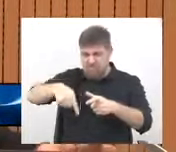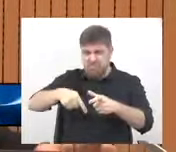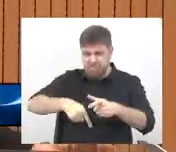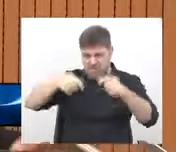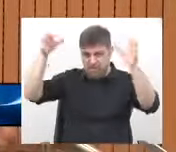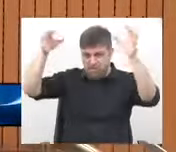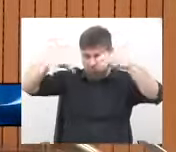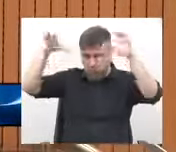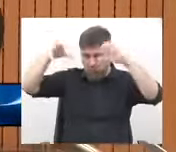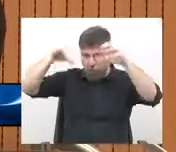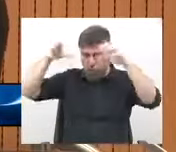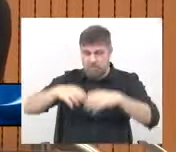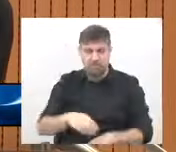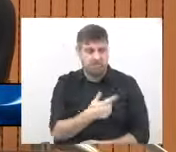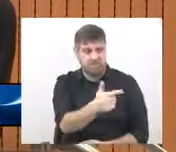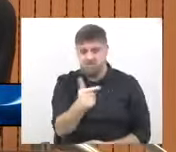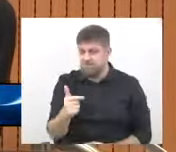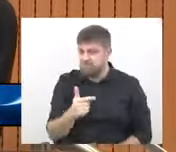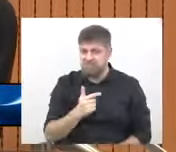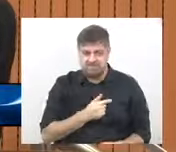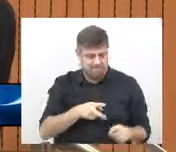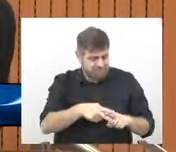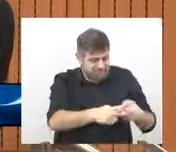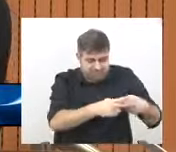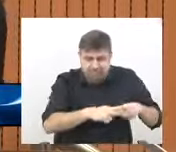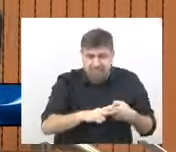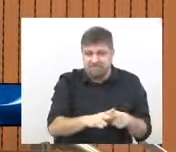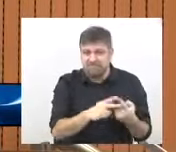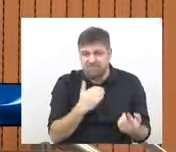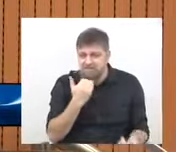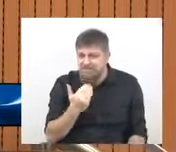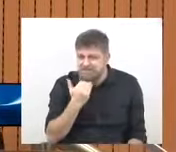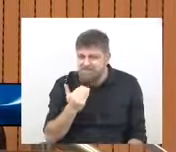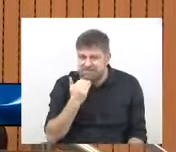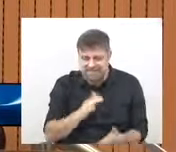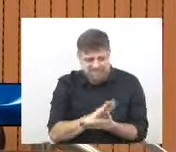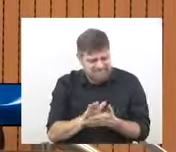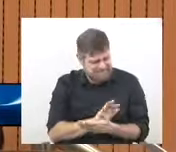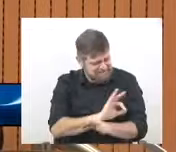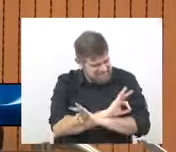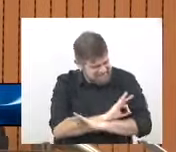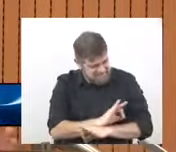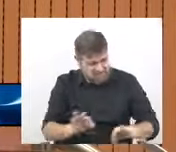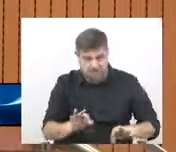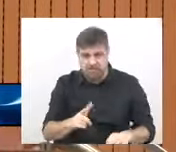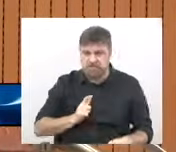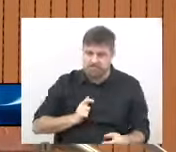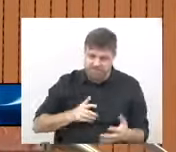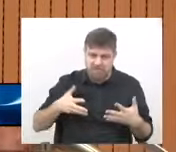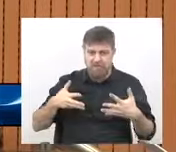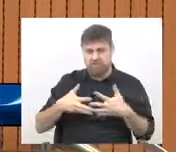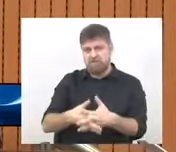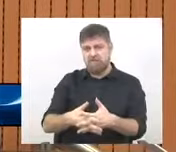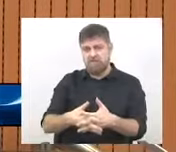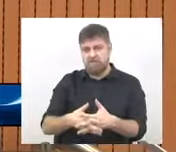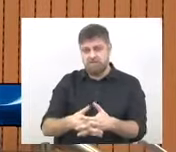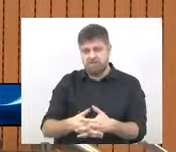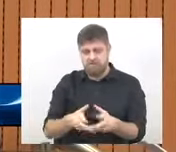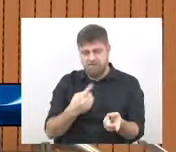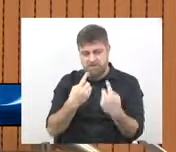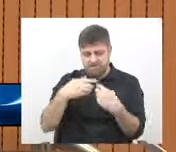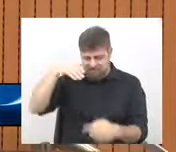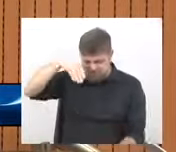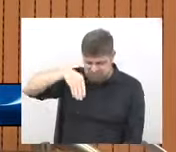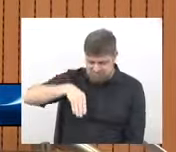chuva, não está vindo nem para arrumar ali, nem lá. Então, fica um pouco complicado, Carlão, de andar na John Boy do Lope